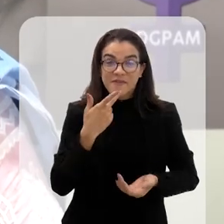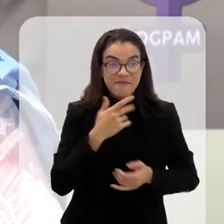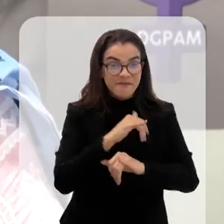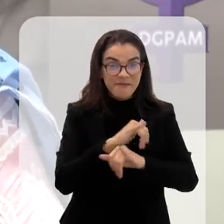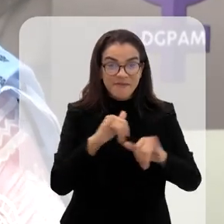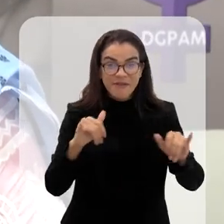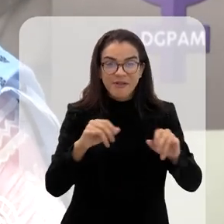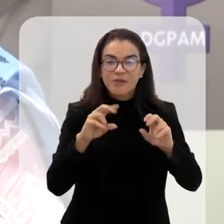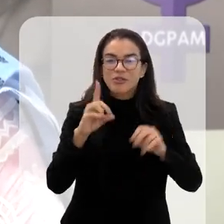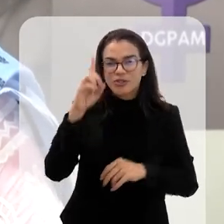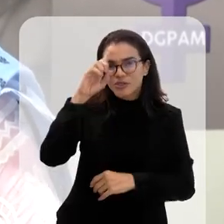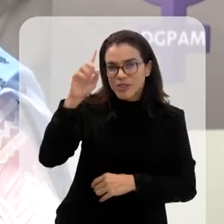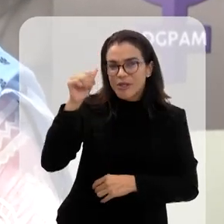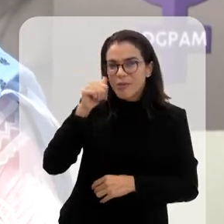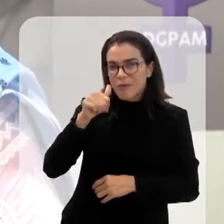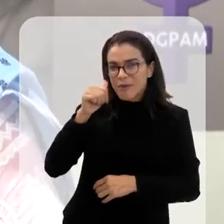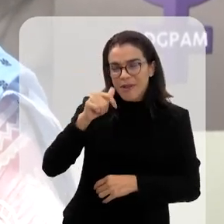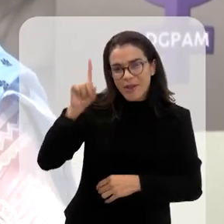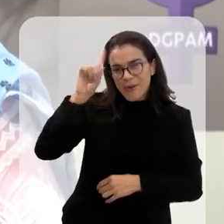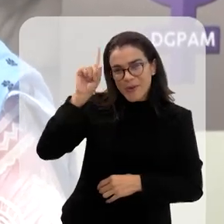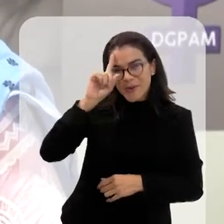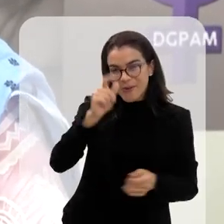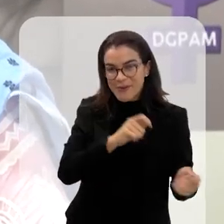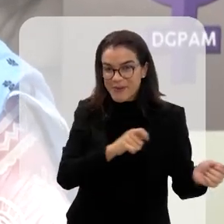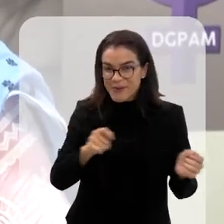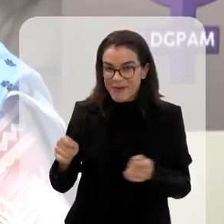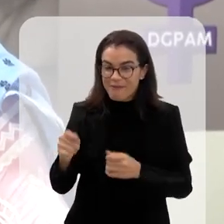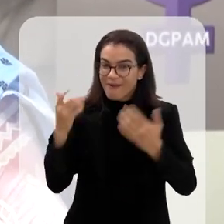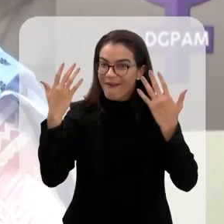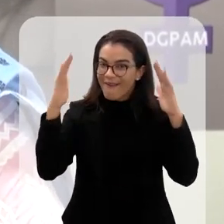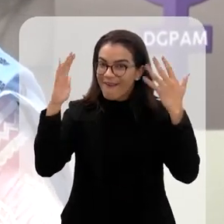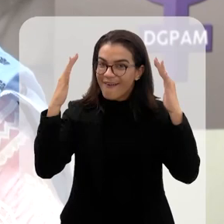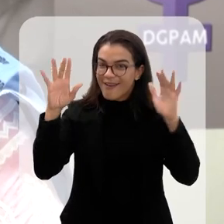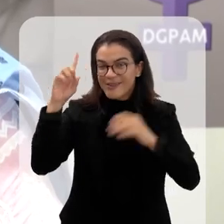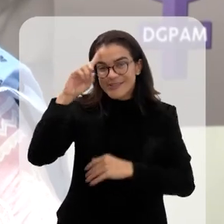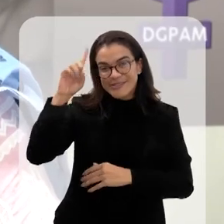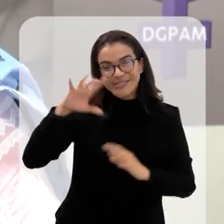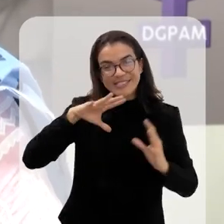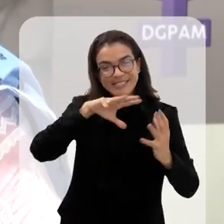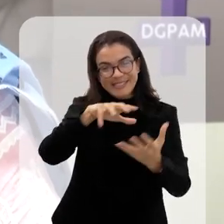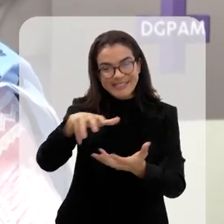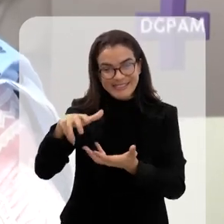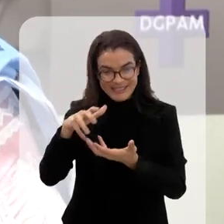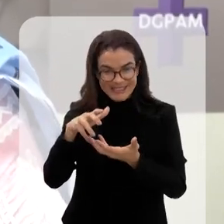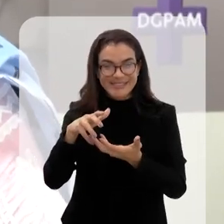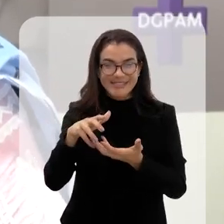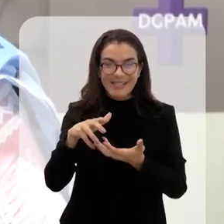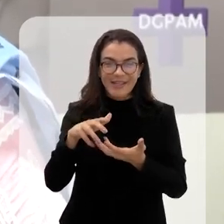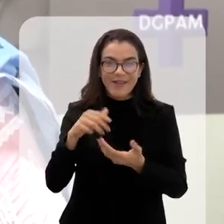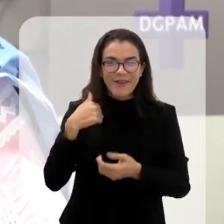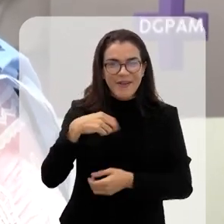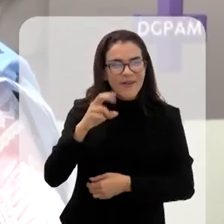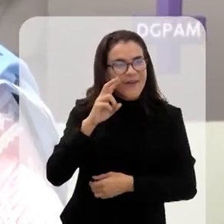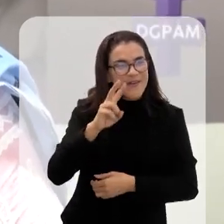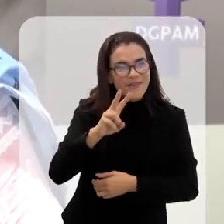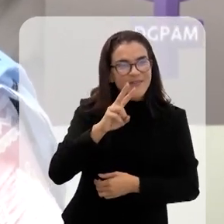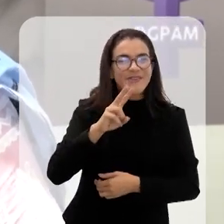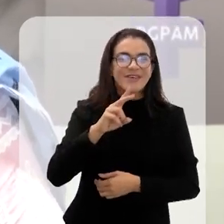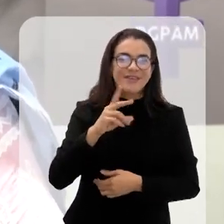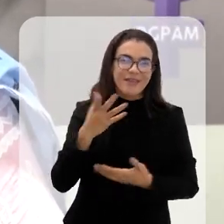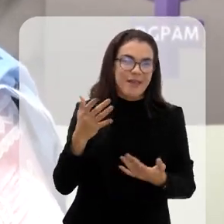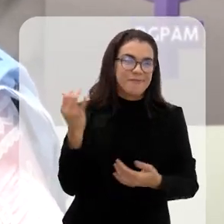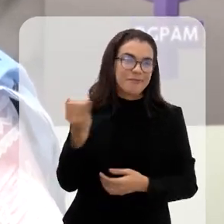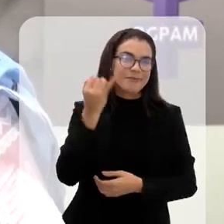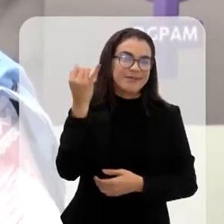Quando você falou que, na verdade, o Dia da Mulher é o ano todo, né? Mas a gente vai comemorar agora o Dia Internacional, e eu vi essa